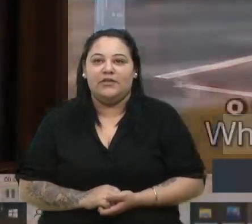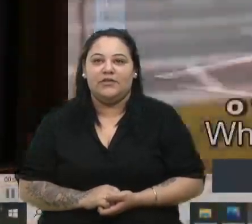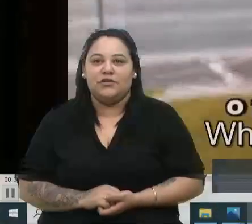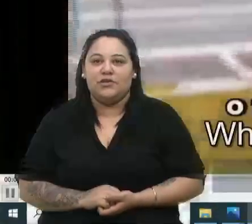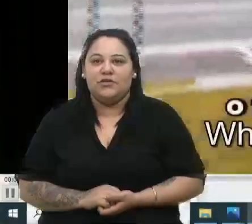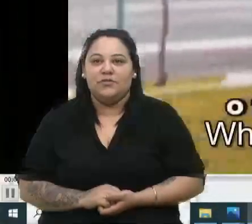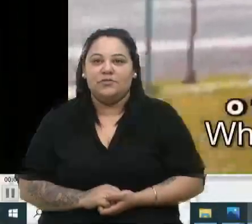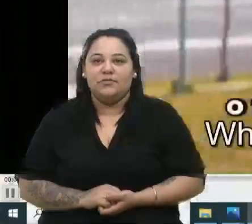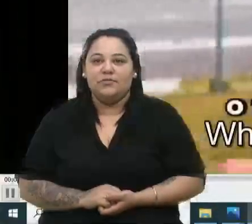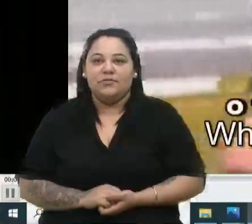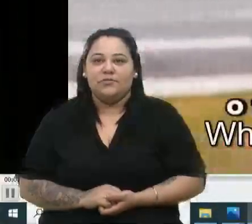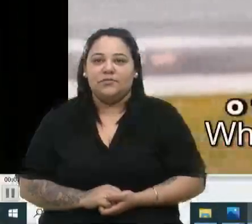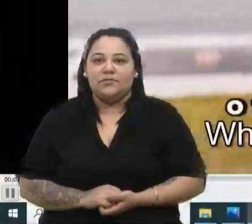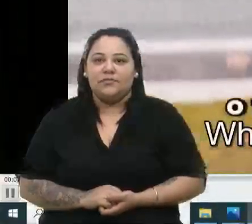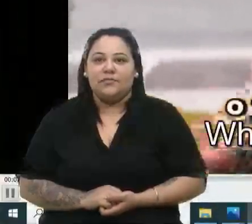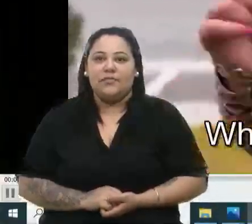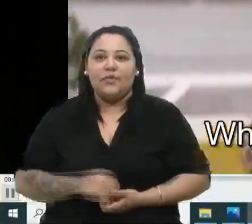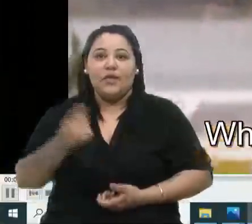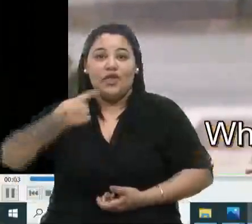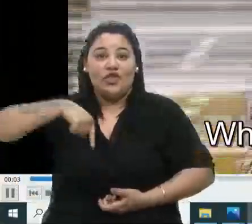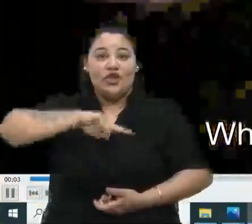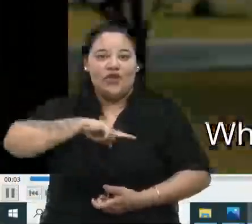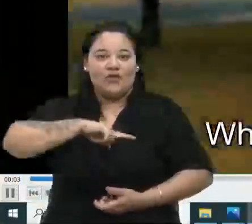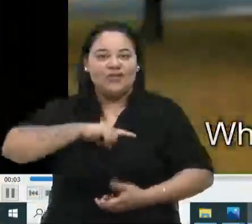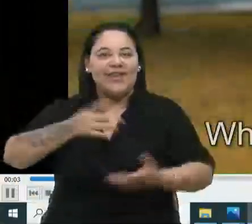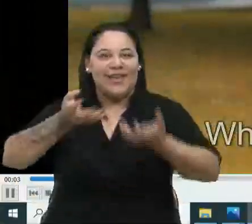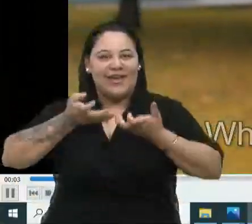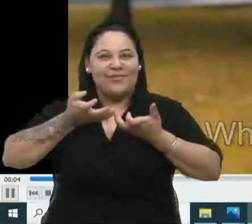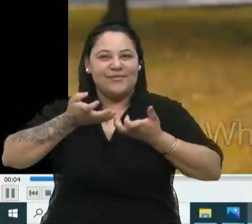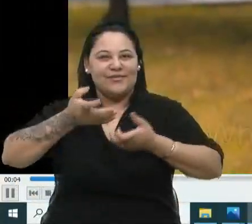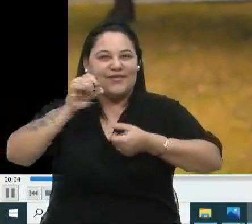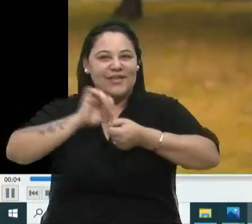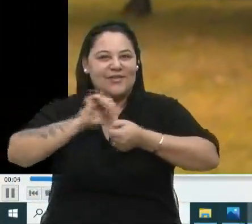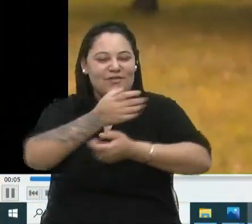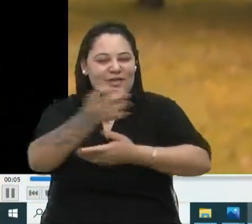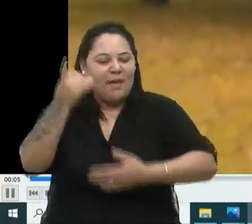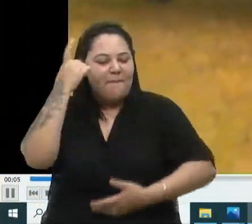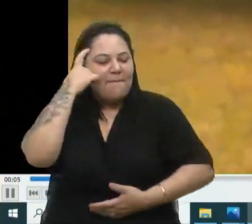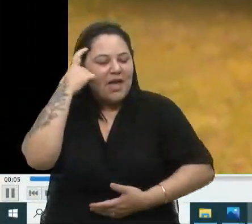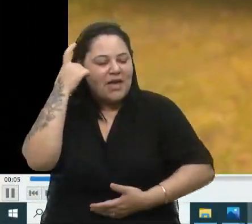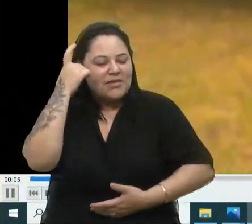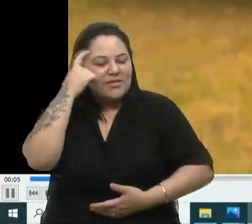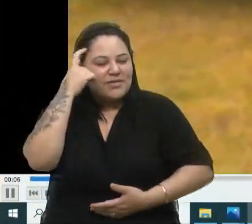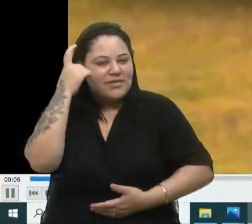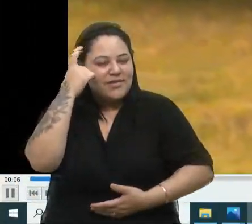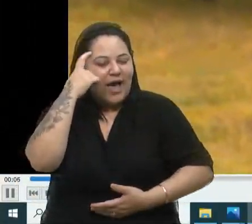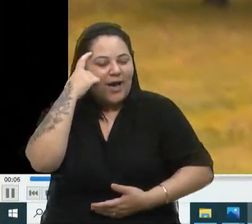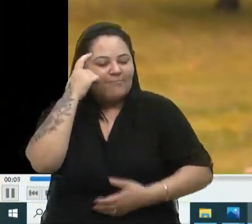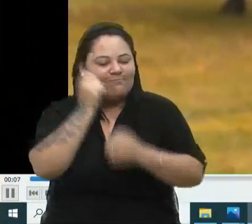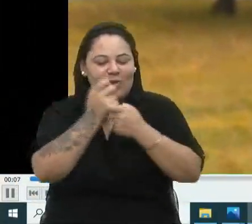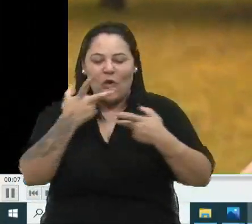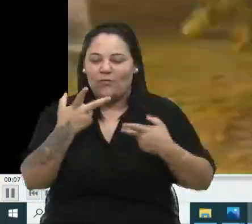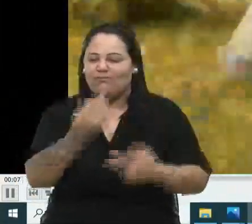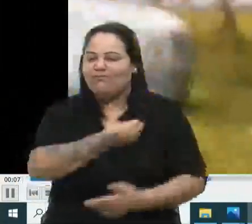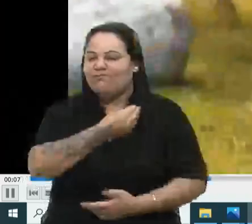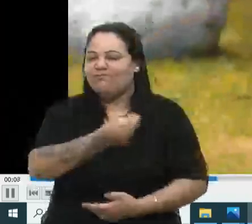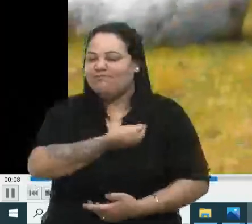O Fórum Por Outro Ângulo veio para fazer você pensar. Pensar sobre situações da nossa vida, do nosso dia a